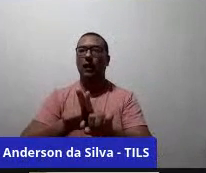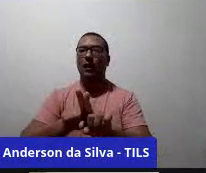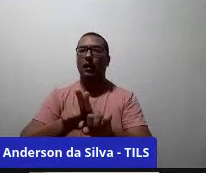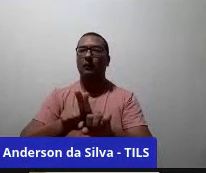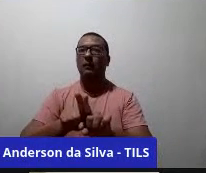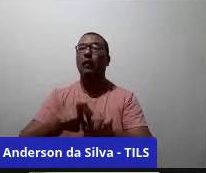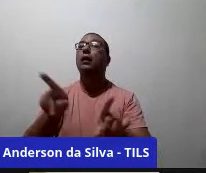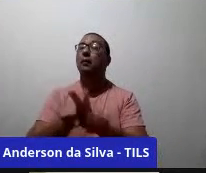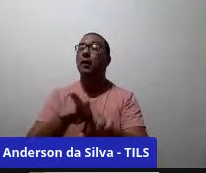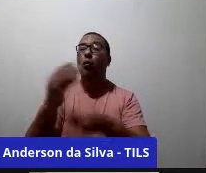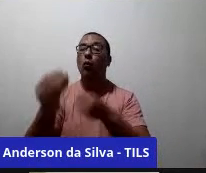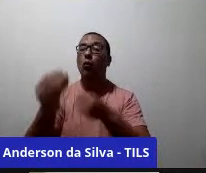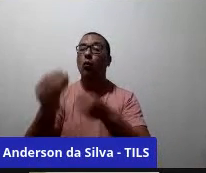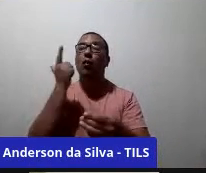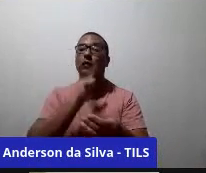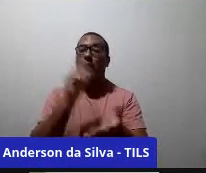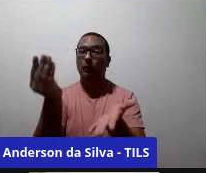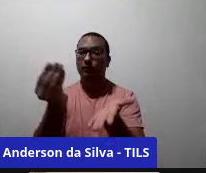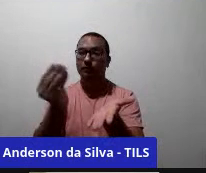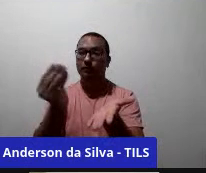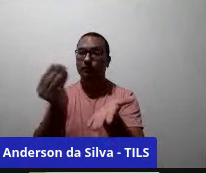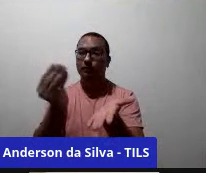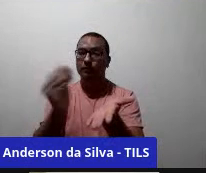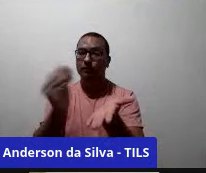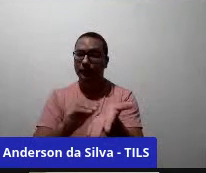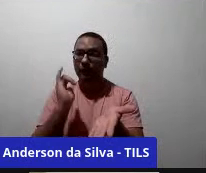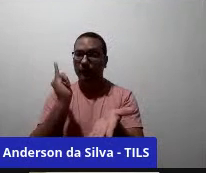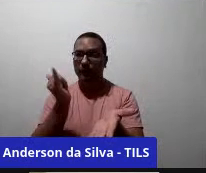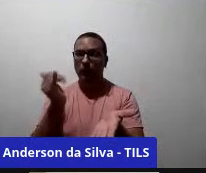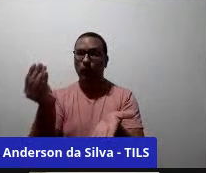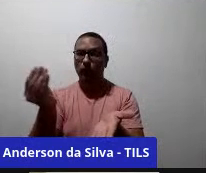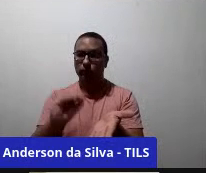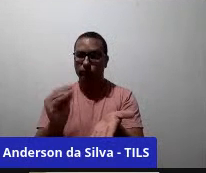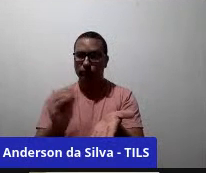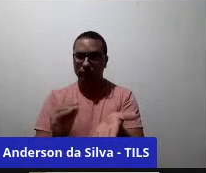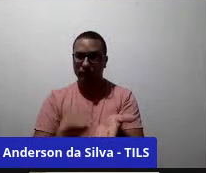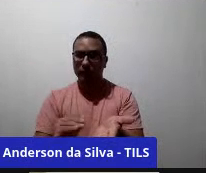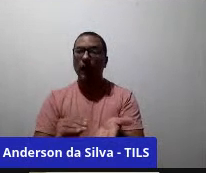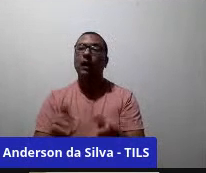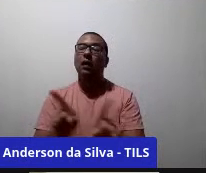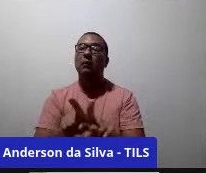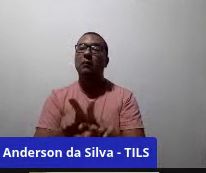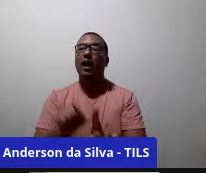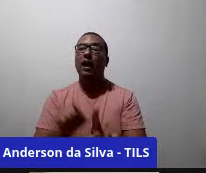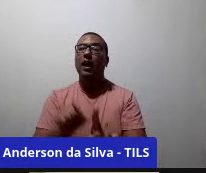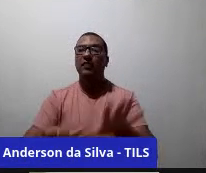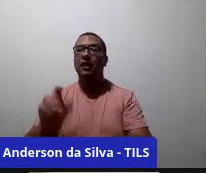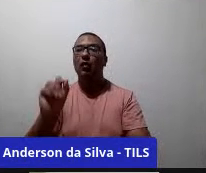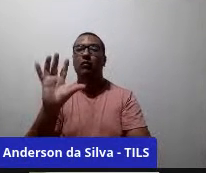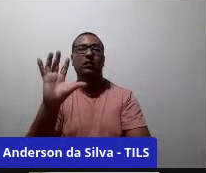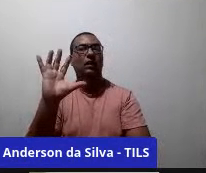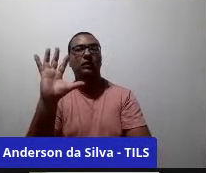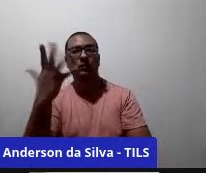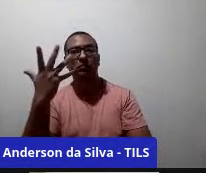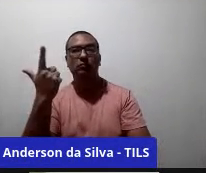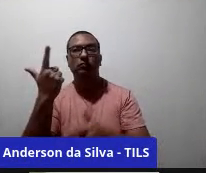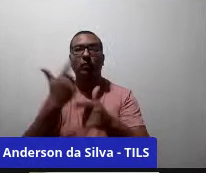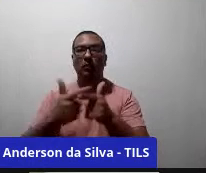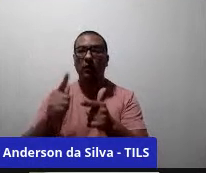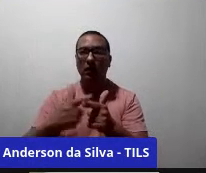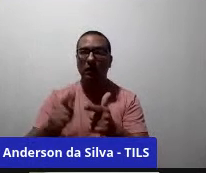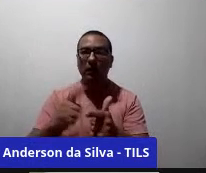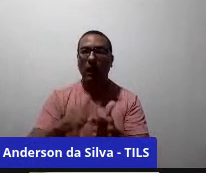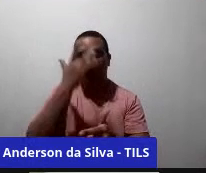adequada de dados do sistema digital que pode provocar um desentendimento entre